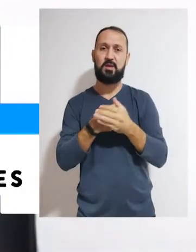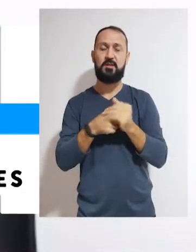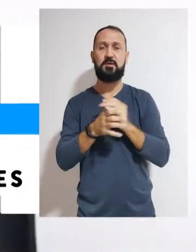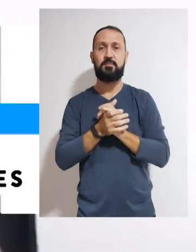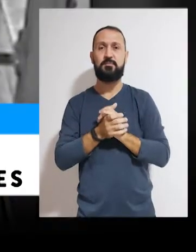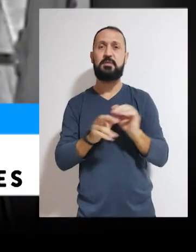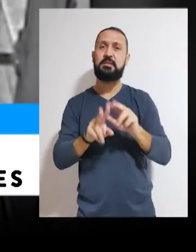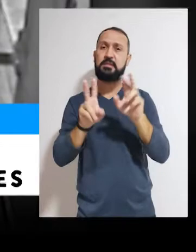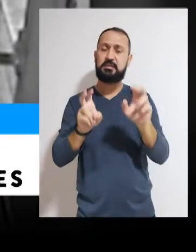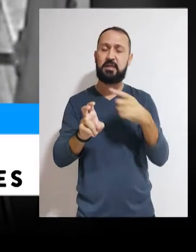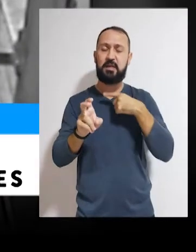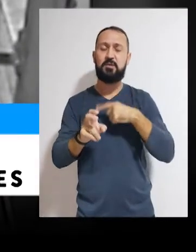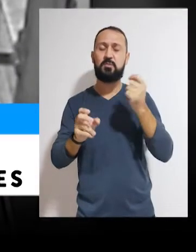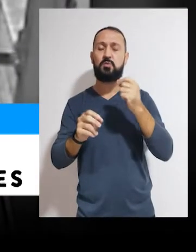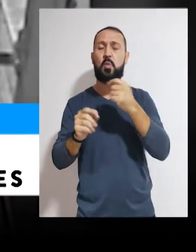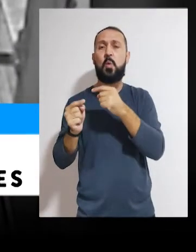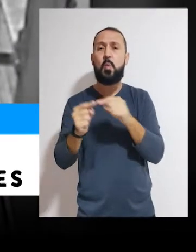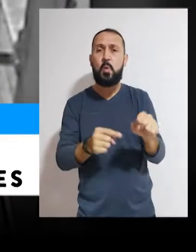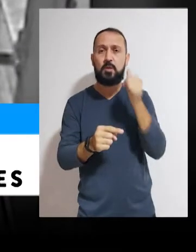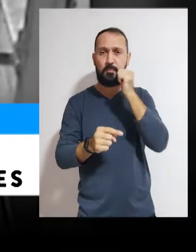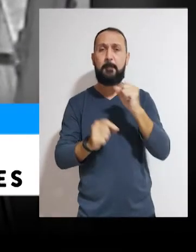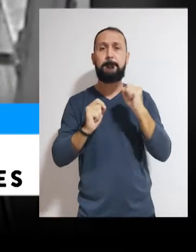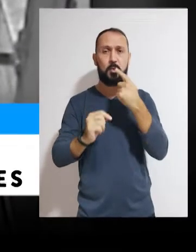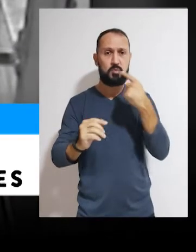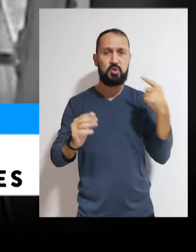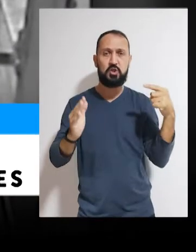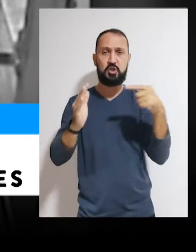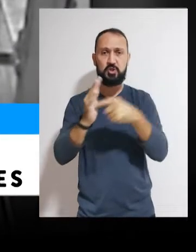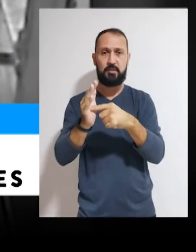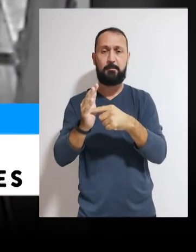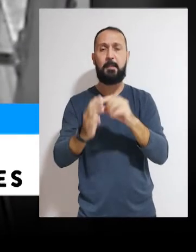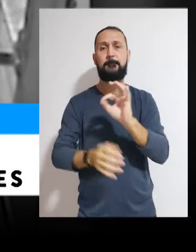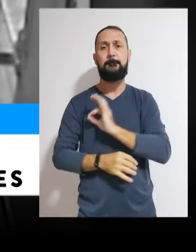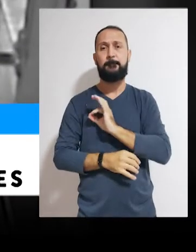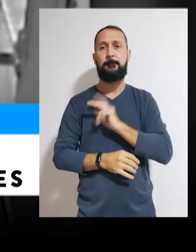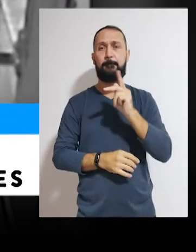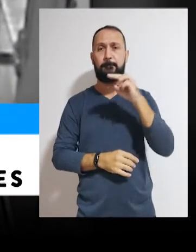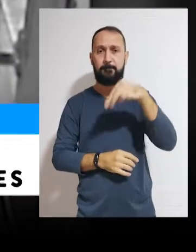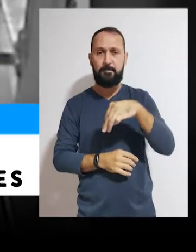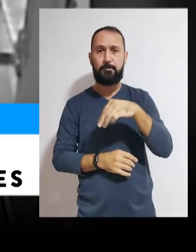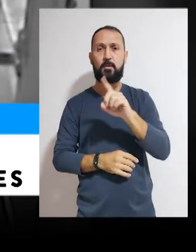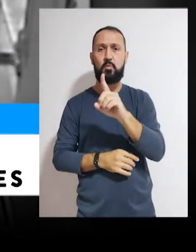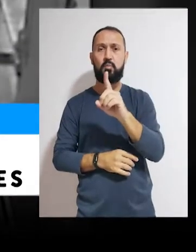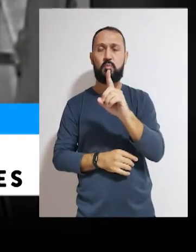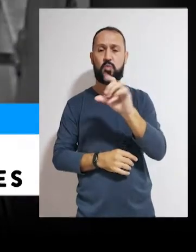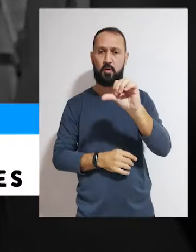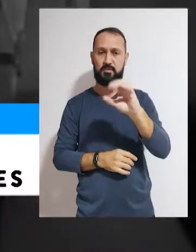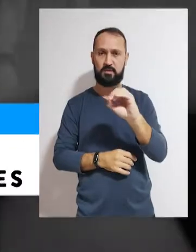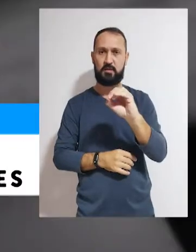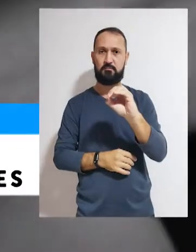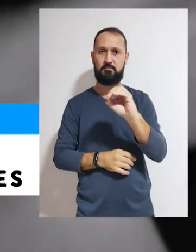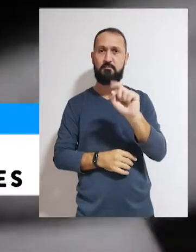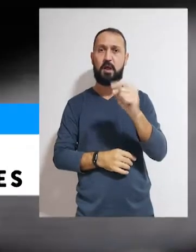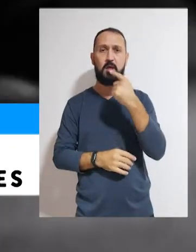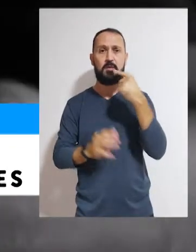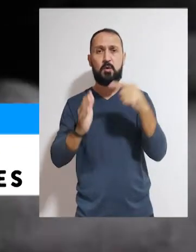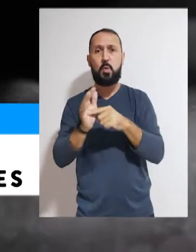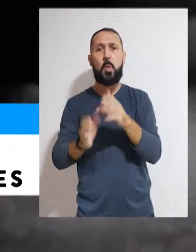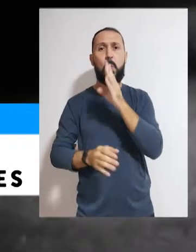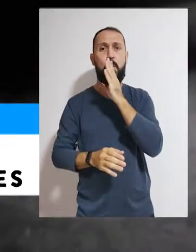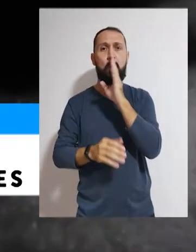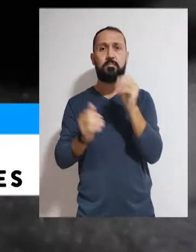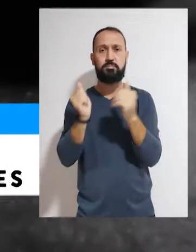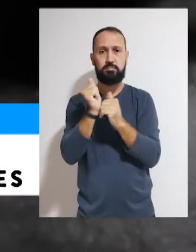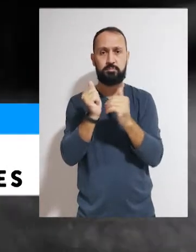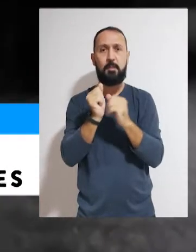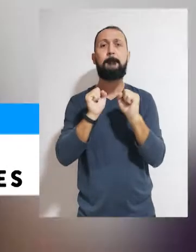com carinho. Casos de violência contra a mulher podem ser denunciados à Polícia Militar pelo número 190. Para